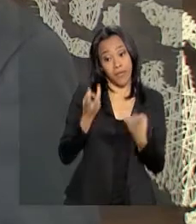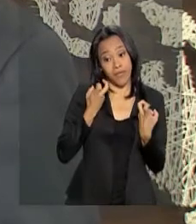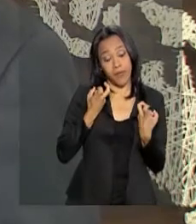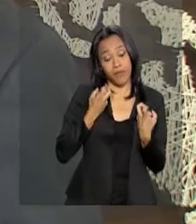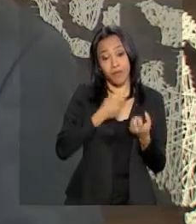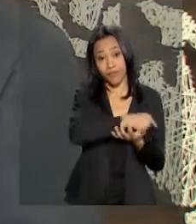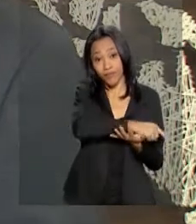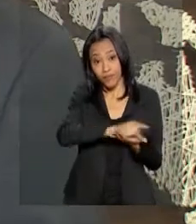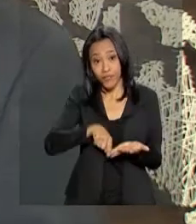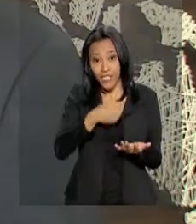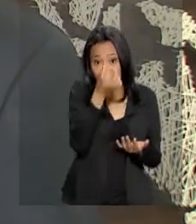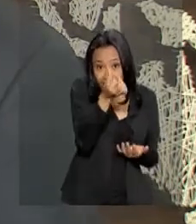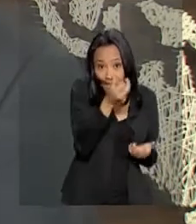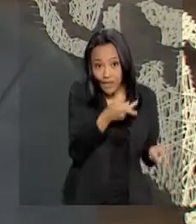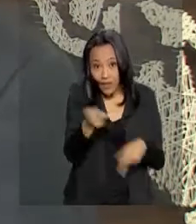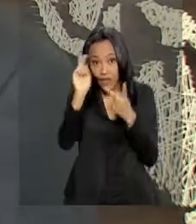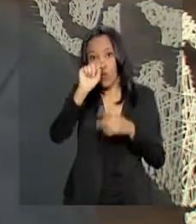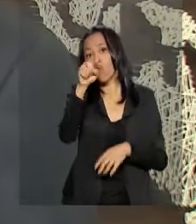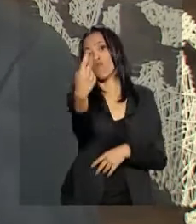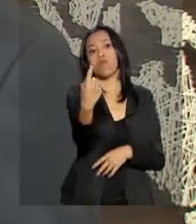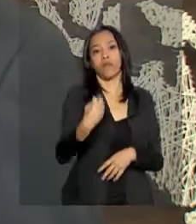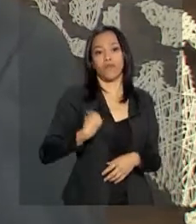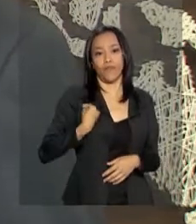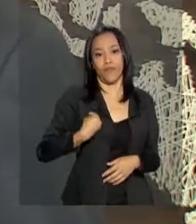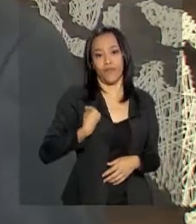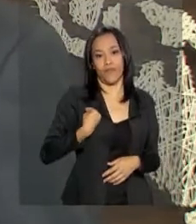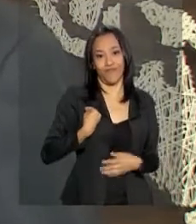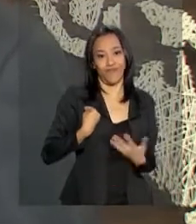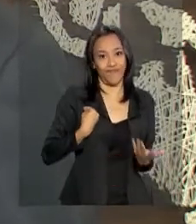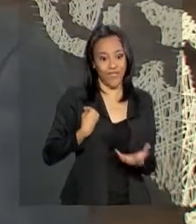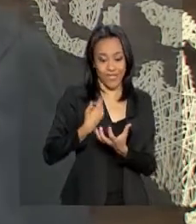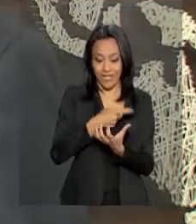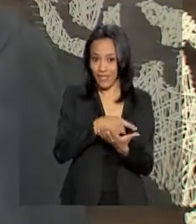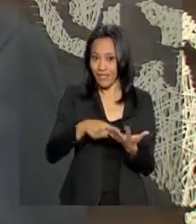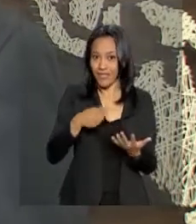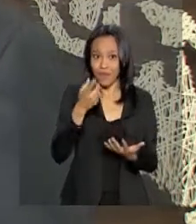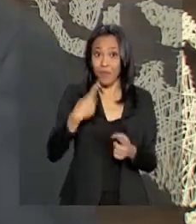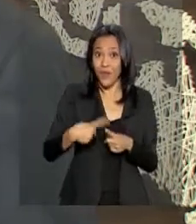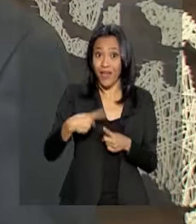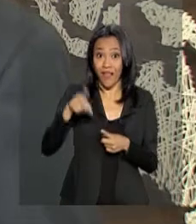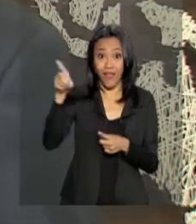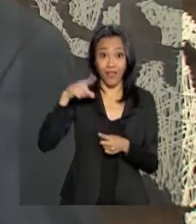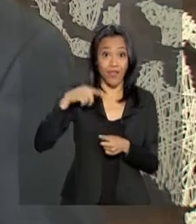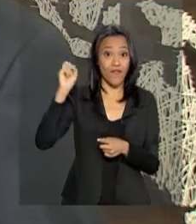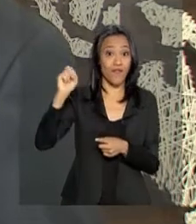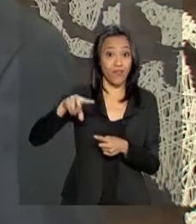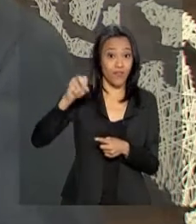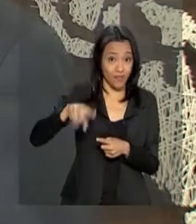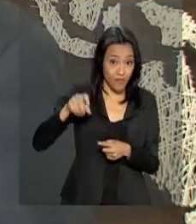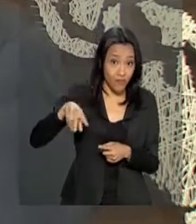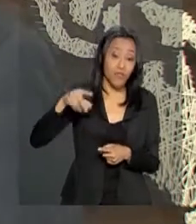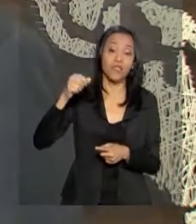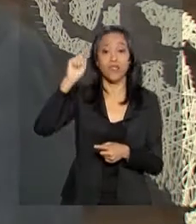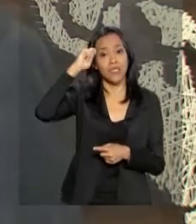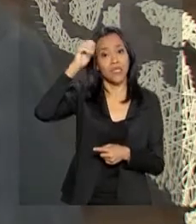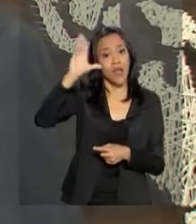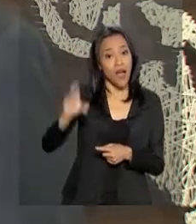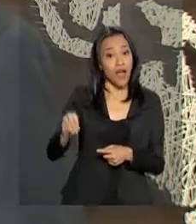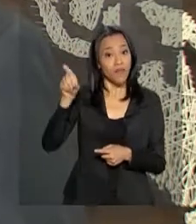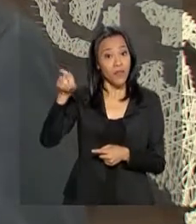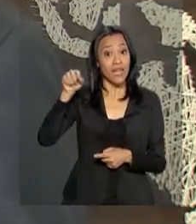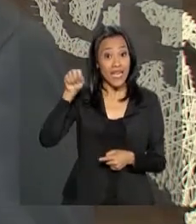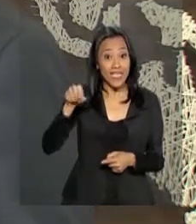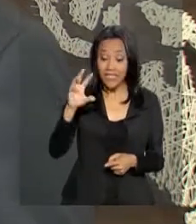6 variedades enviadas, apenas uma sobreviveu, porque descobrimos que lá existe o vírus mosaico africano. Esse vírus ele